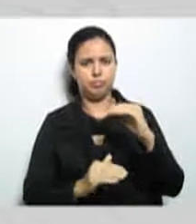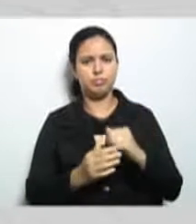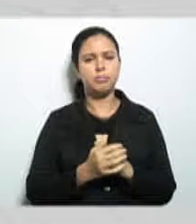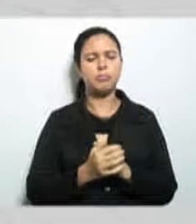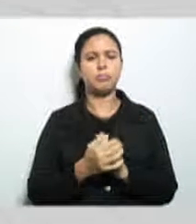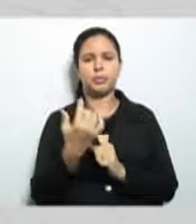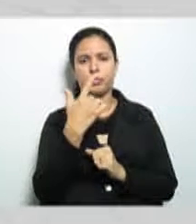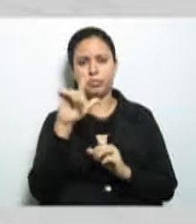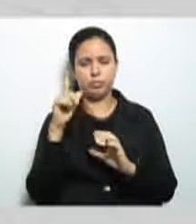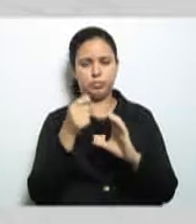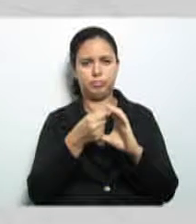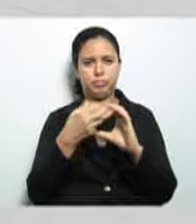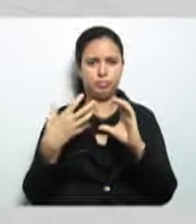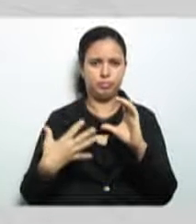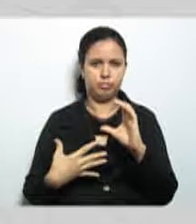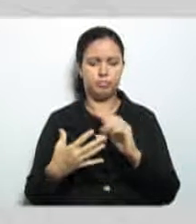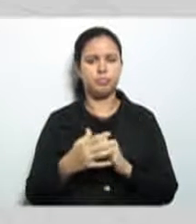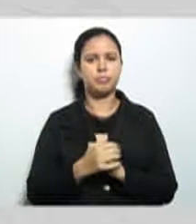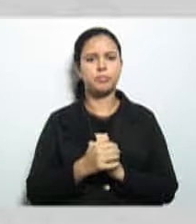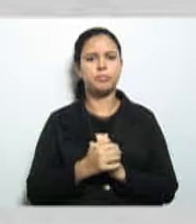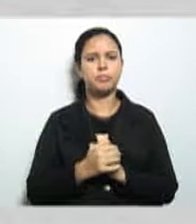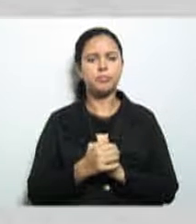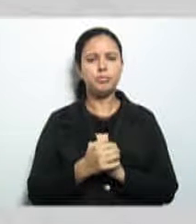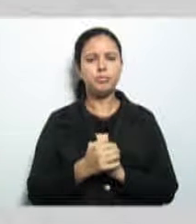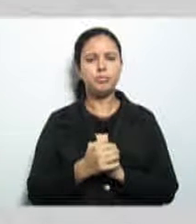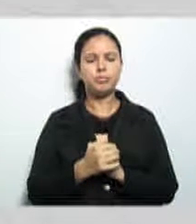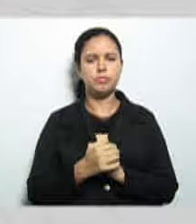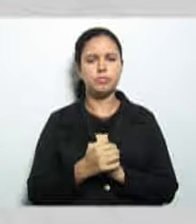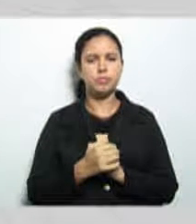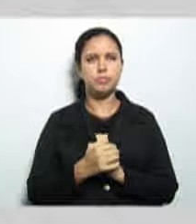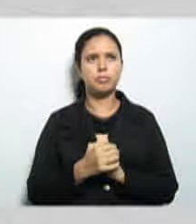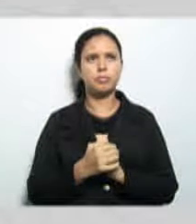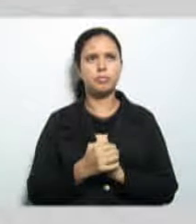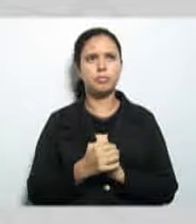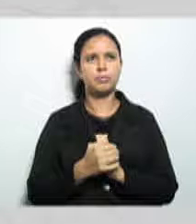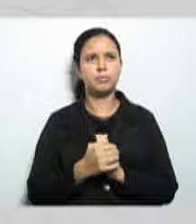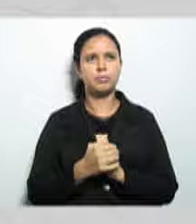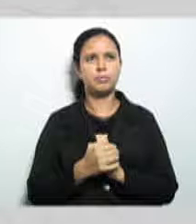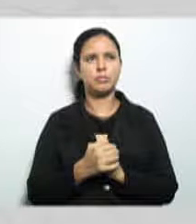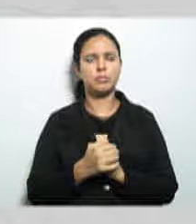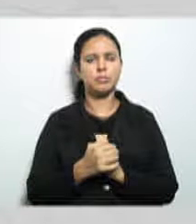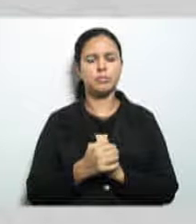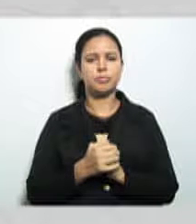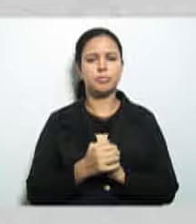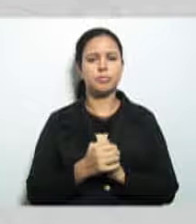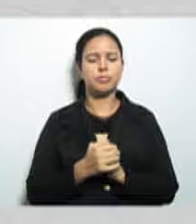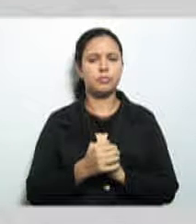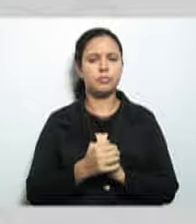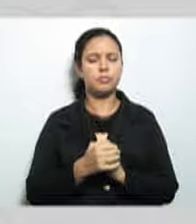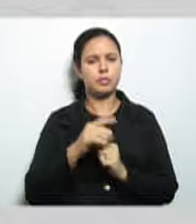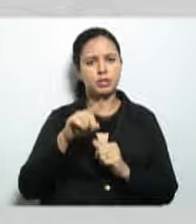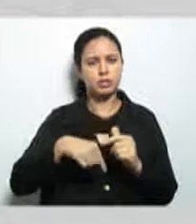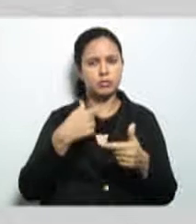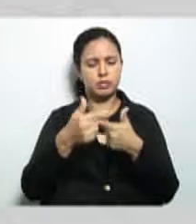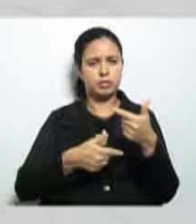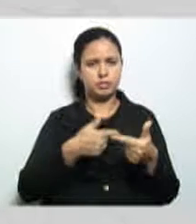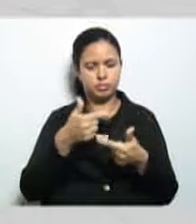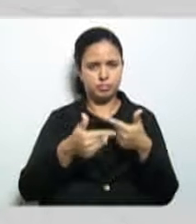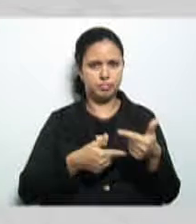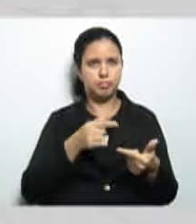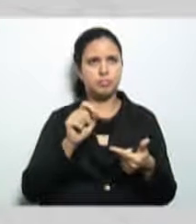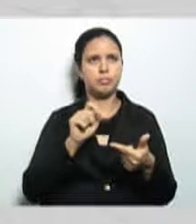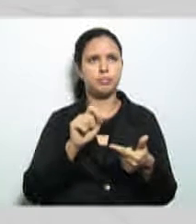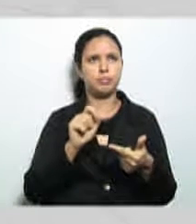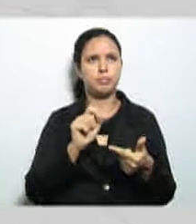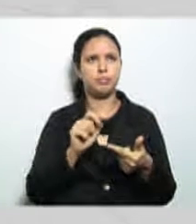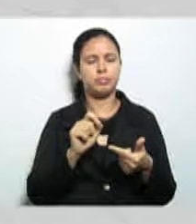Outra característica para a gente lembrando. A professora Márcia está aí terminando o trabalho forçado. Mas o escravo